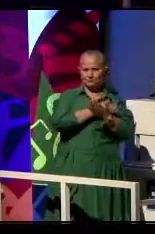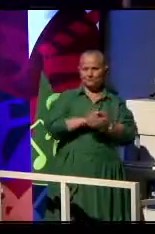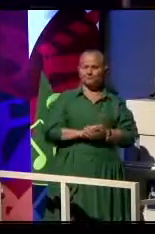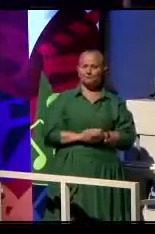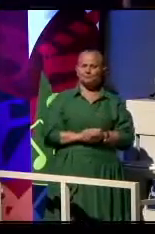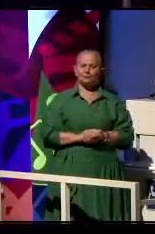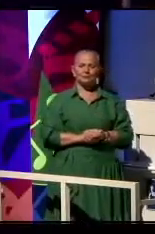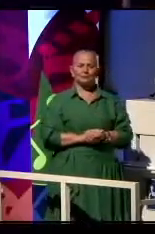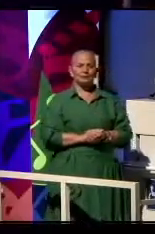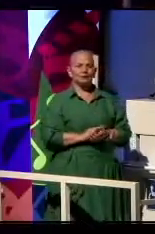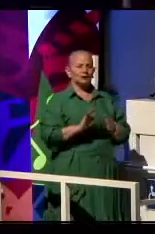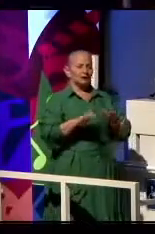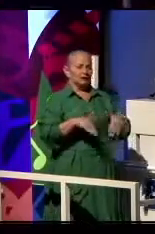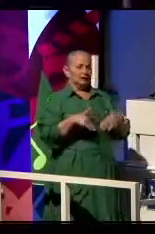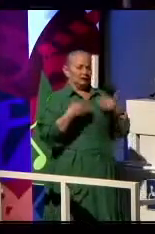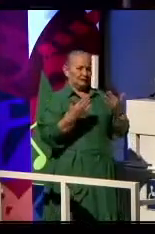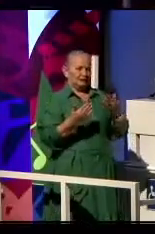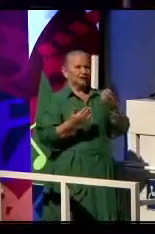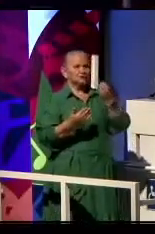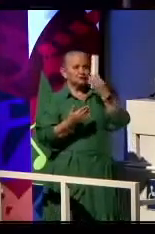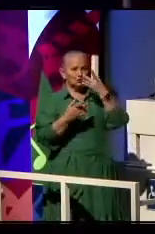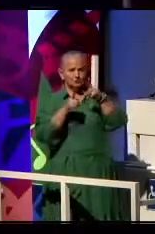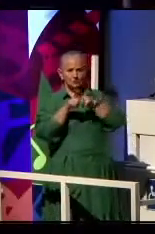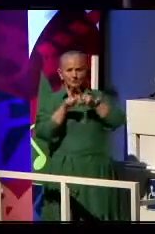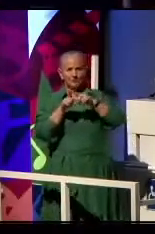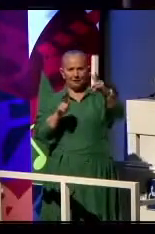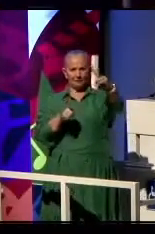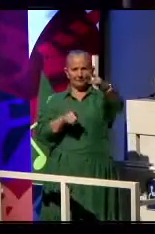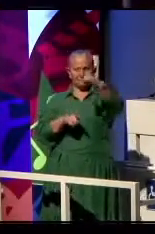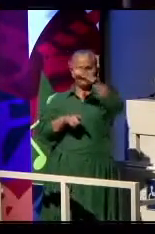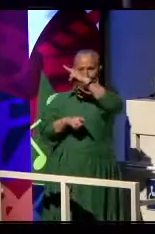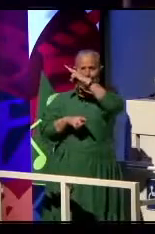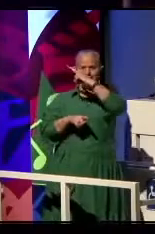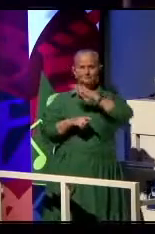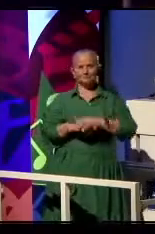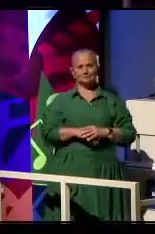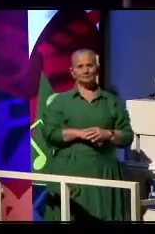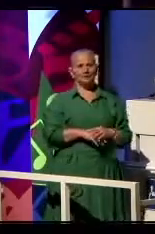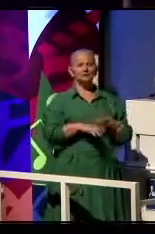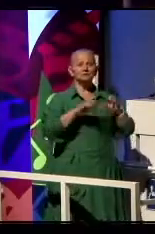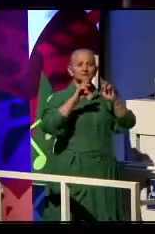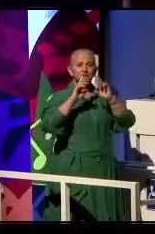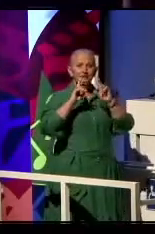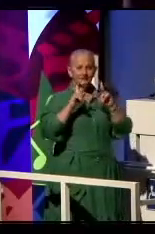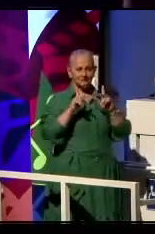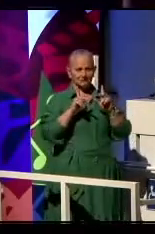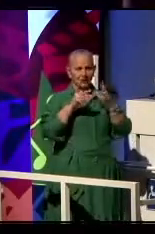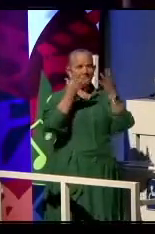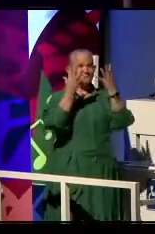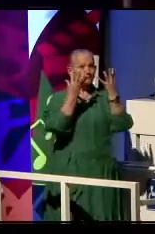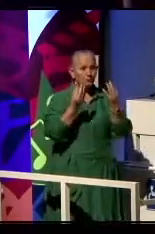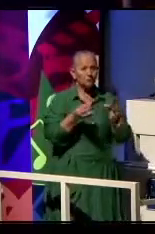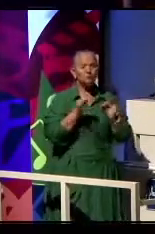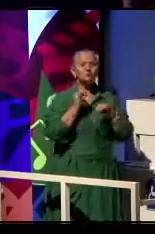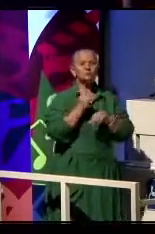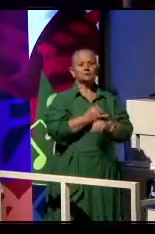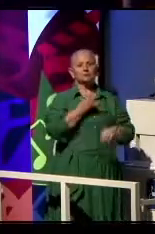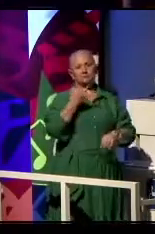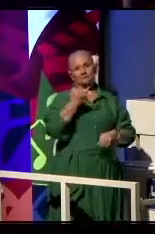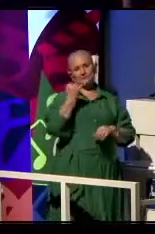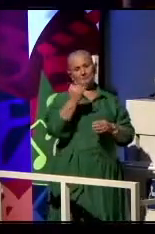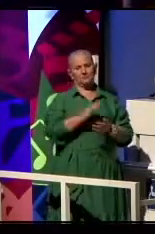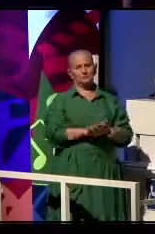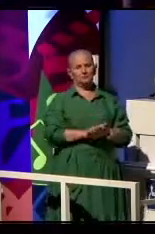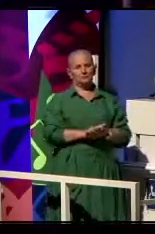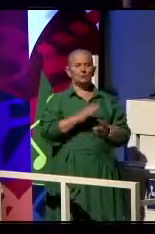Aí, essas fotos também são muito raras, porque elas refletem o estúdio. Então, eles alugaram o estúdio